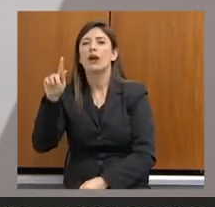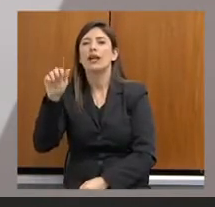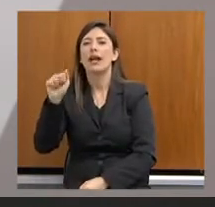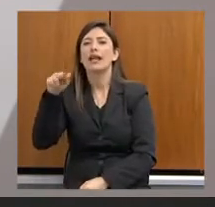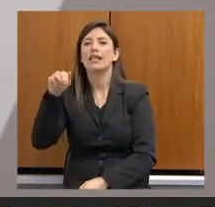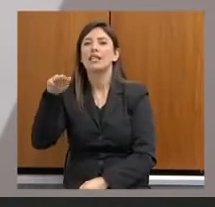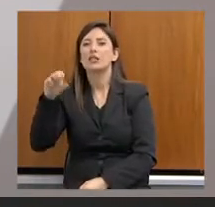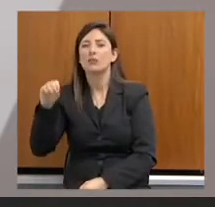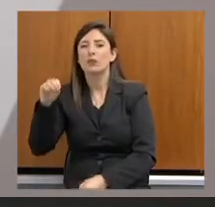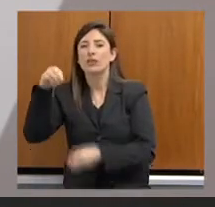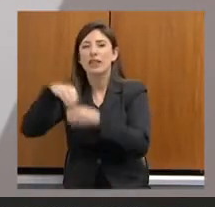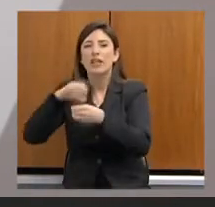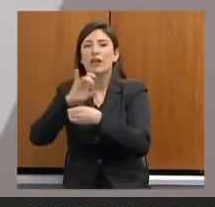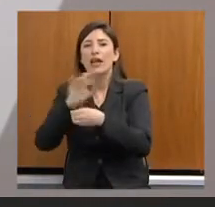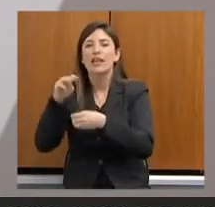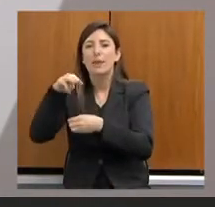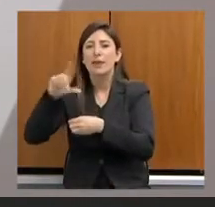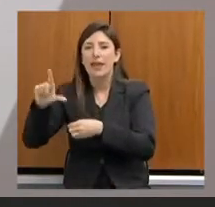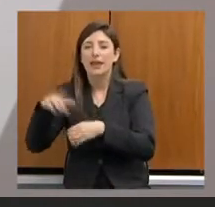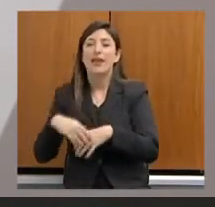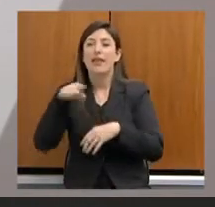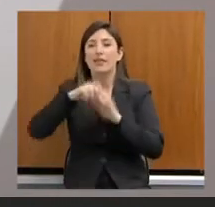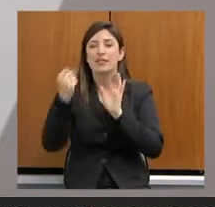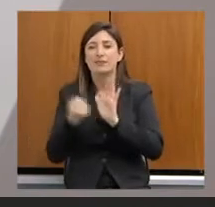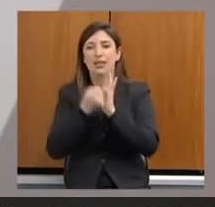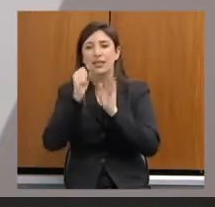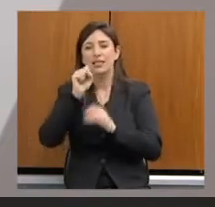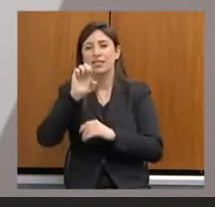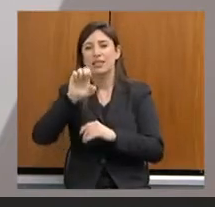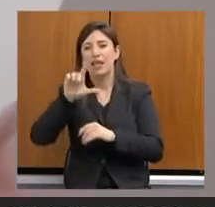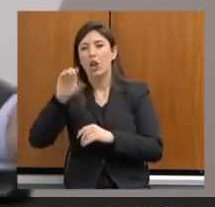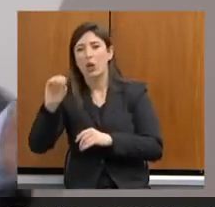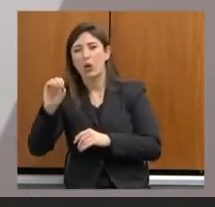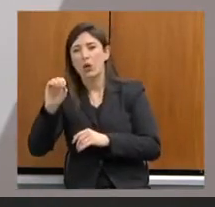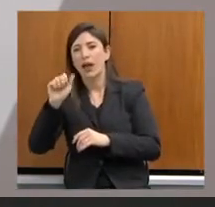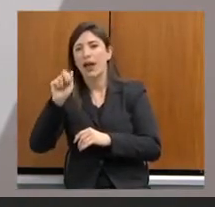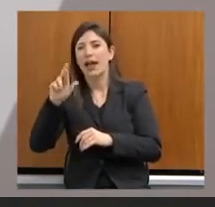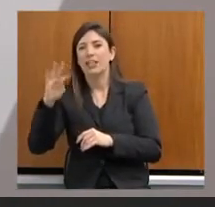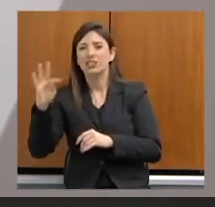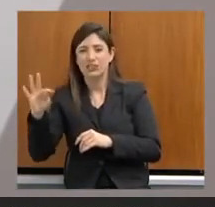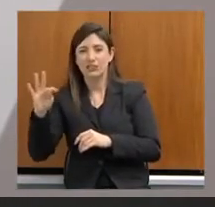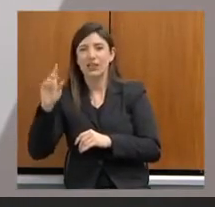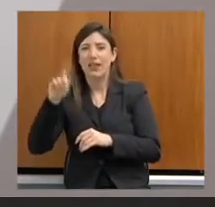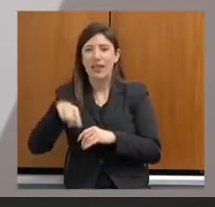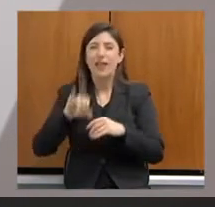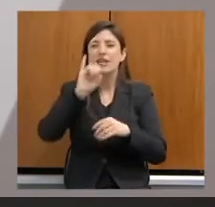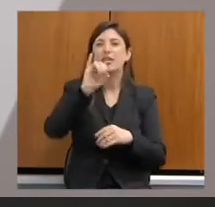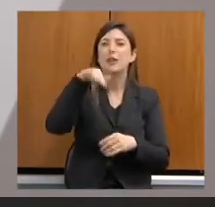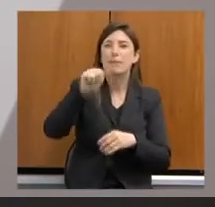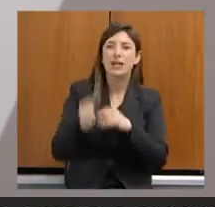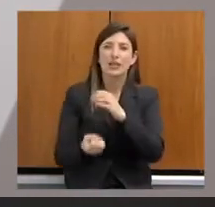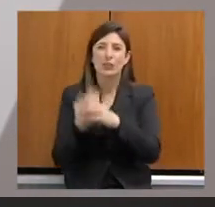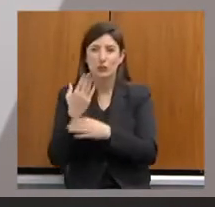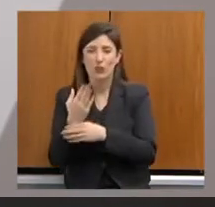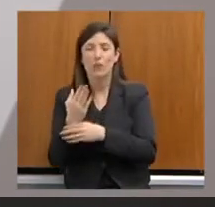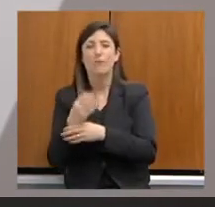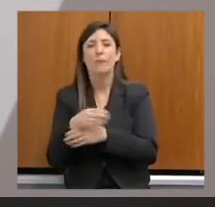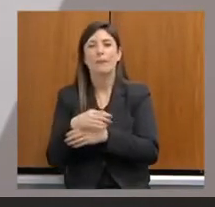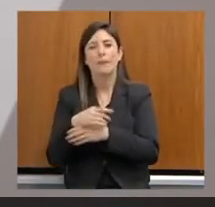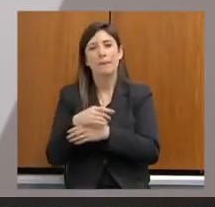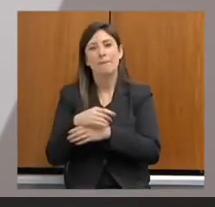pelo arte é que até feito pelo ímã como questão Nacional né não a questão Estadual é